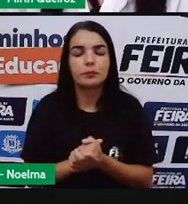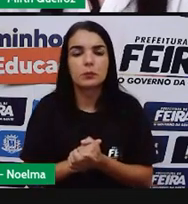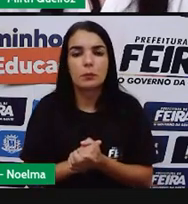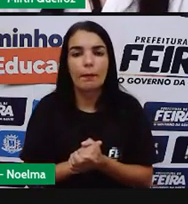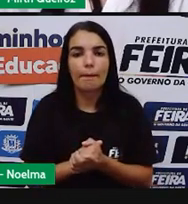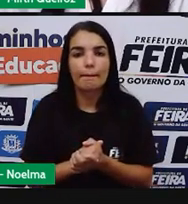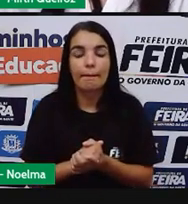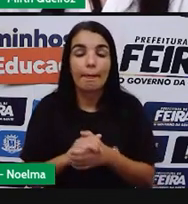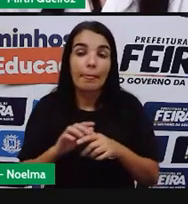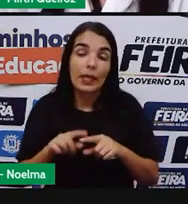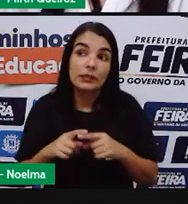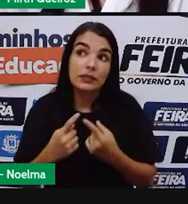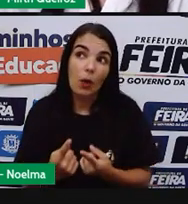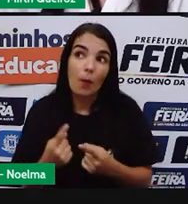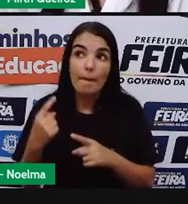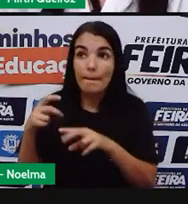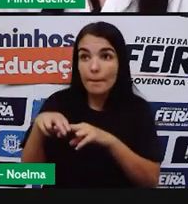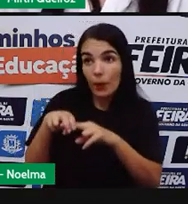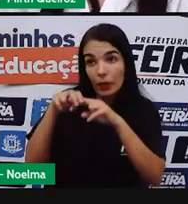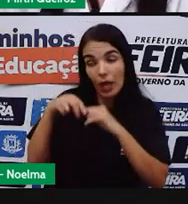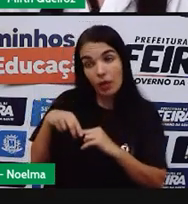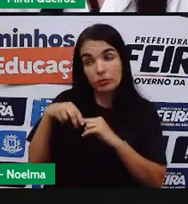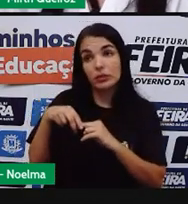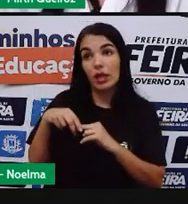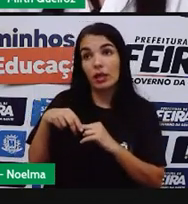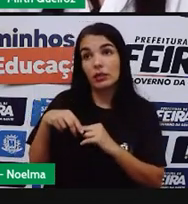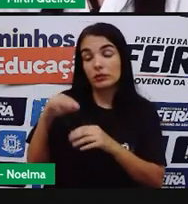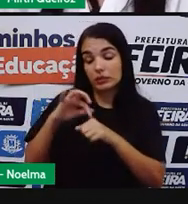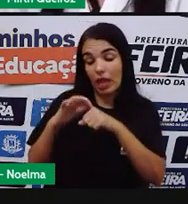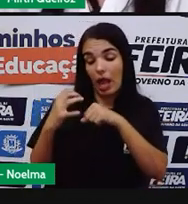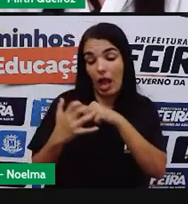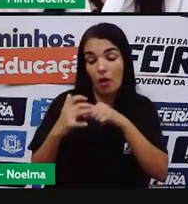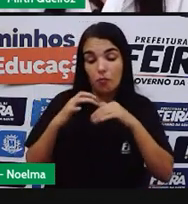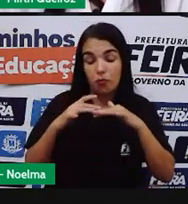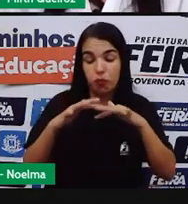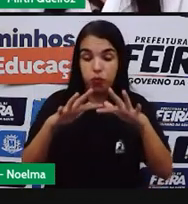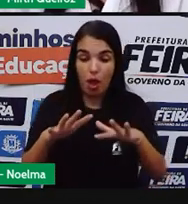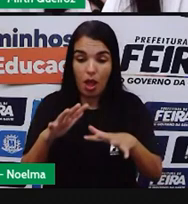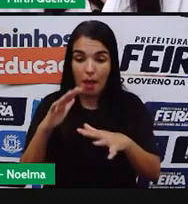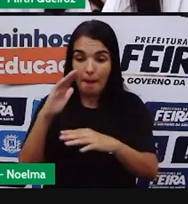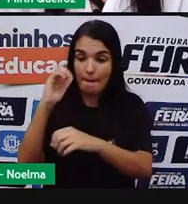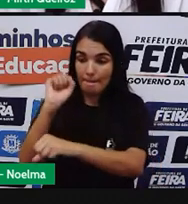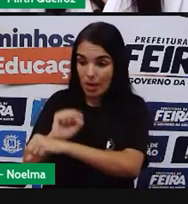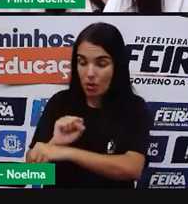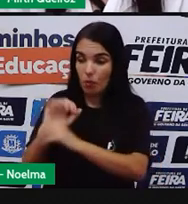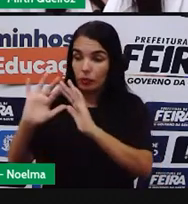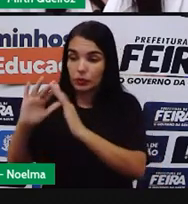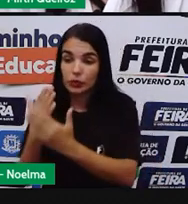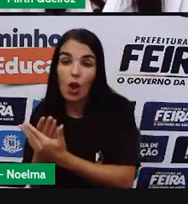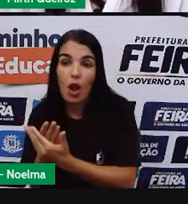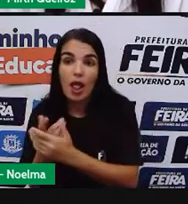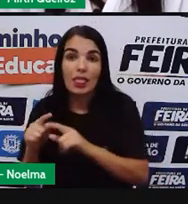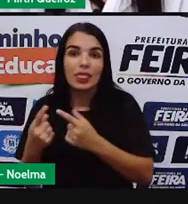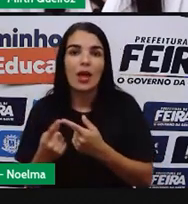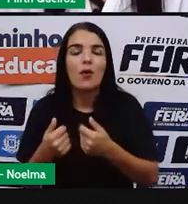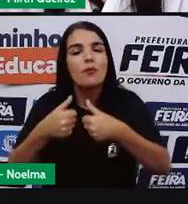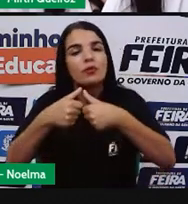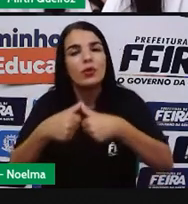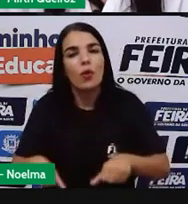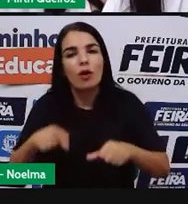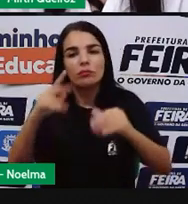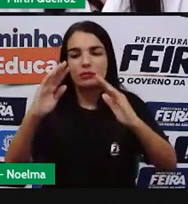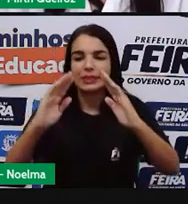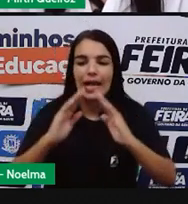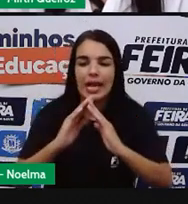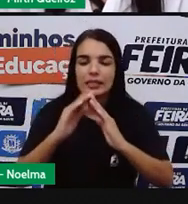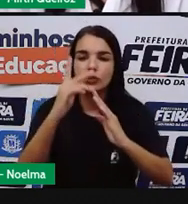aí, devido a isso, vocês tiveram que aprender aí da casa de vocês, né? Onde os